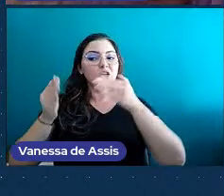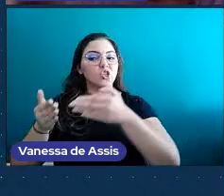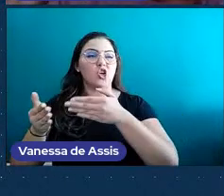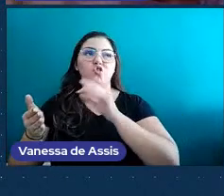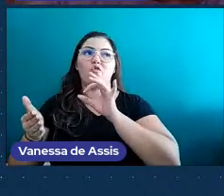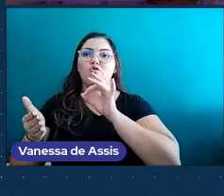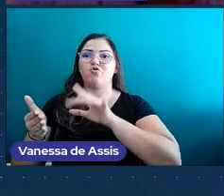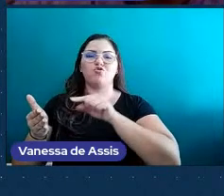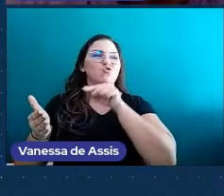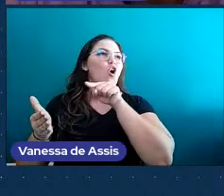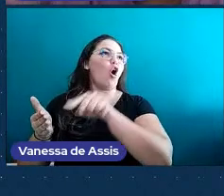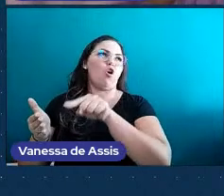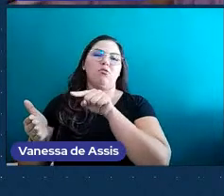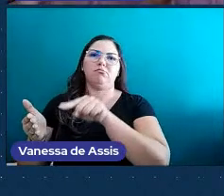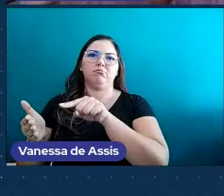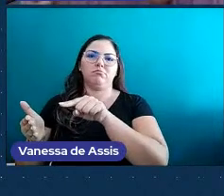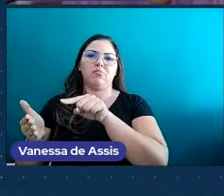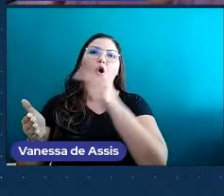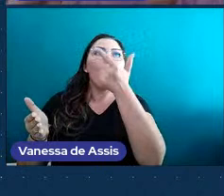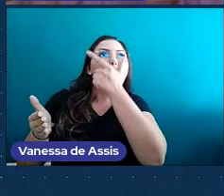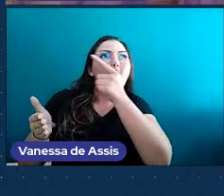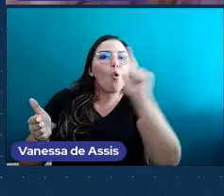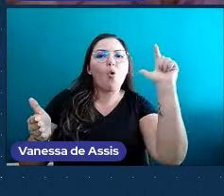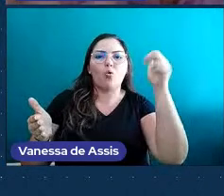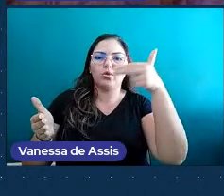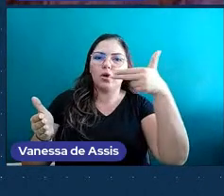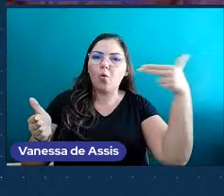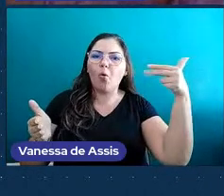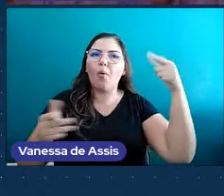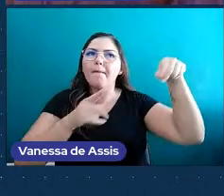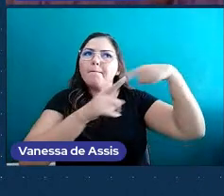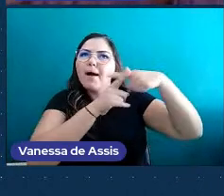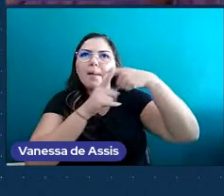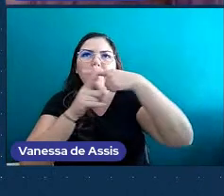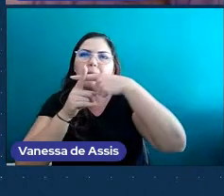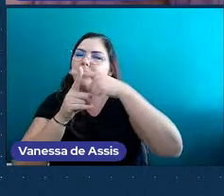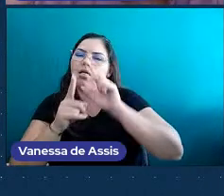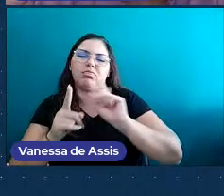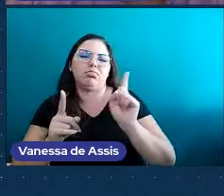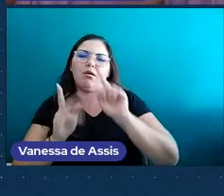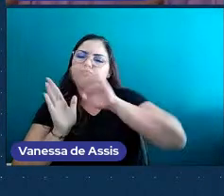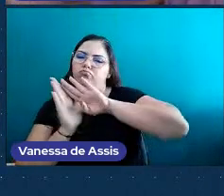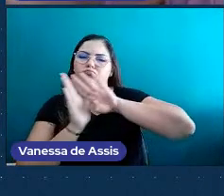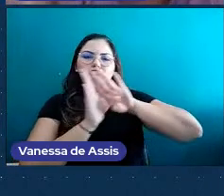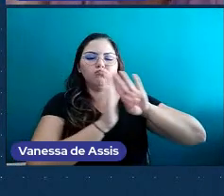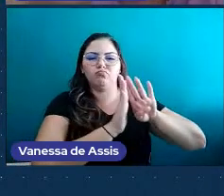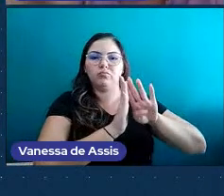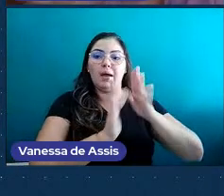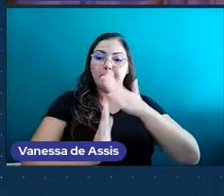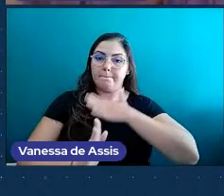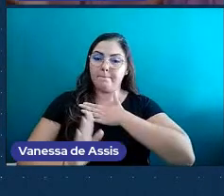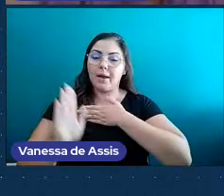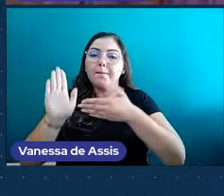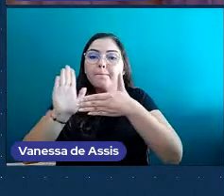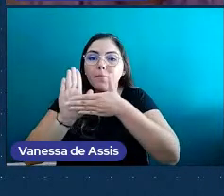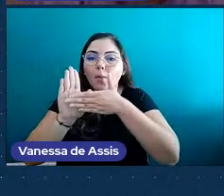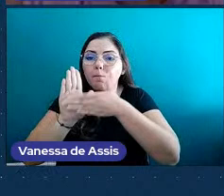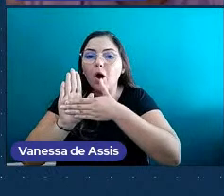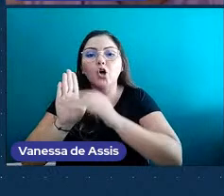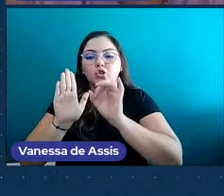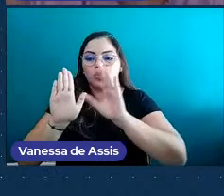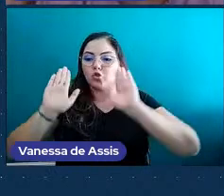tinha aquilo como objetivo do seu trabalho, ou seja, você não tinha se proposto aquilo. Mas você